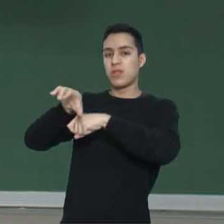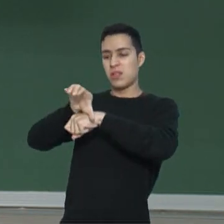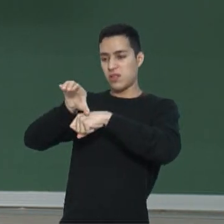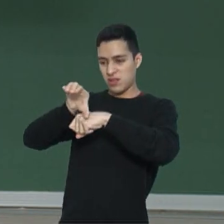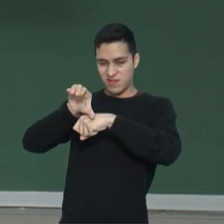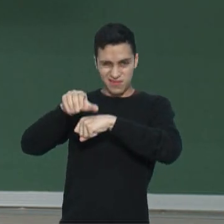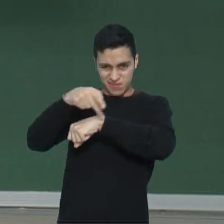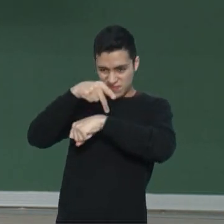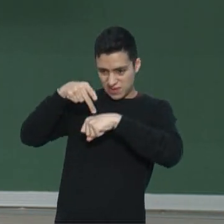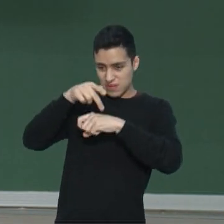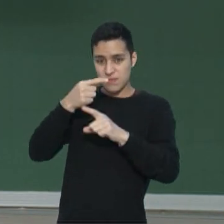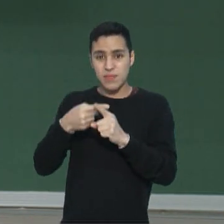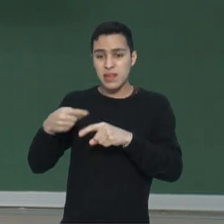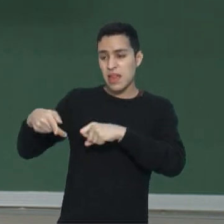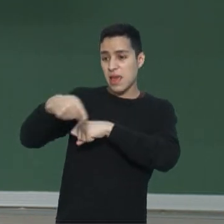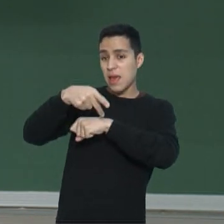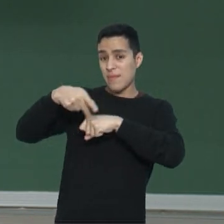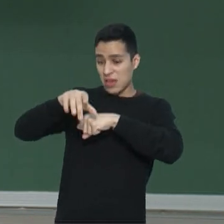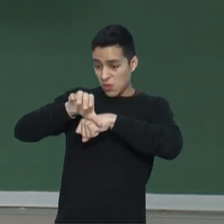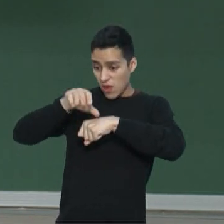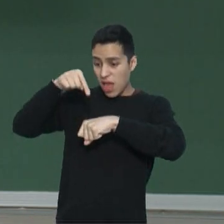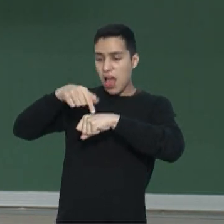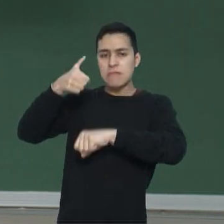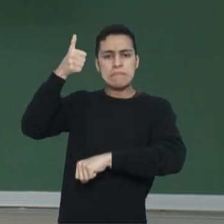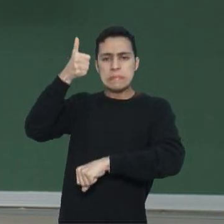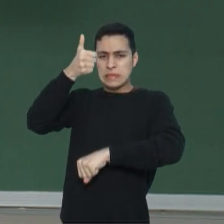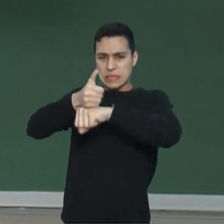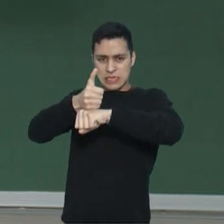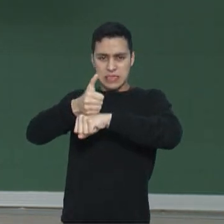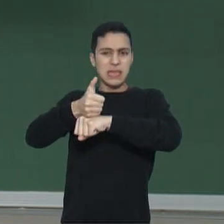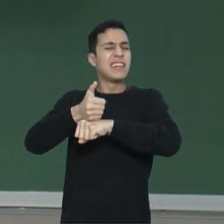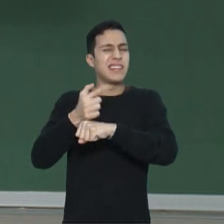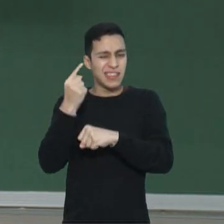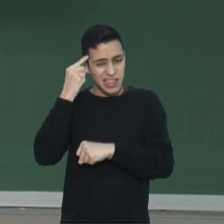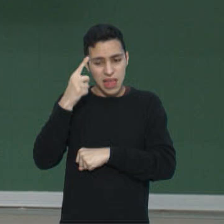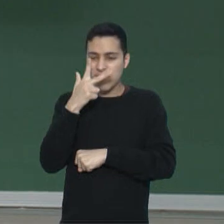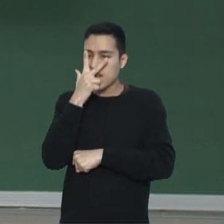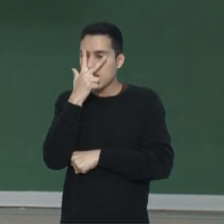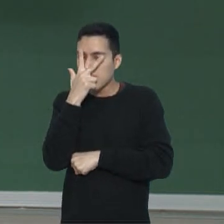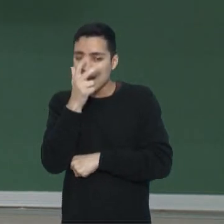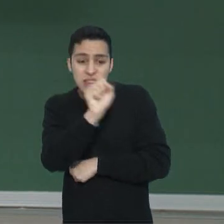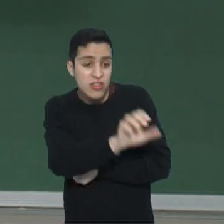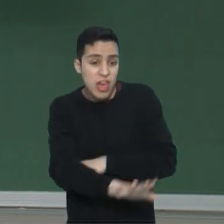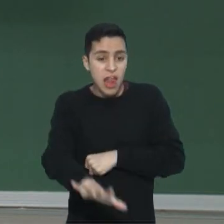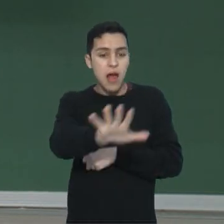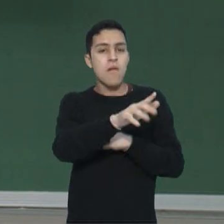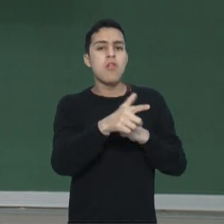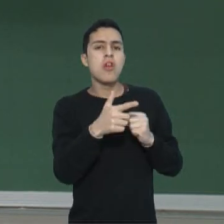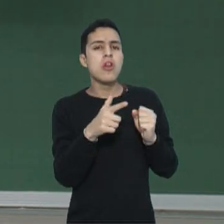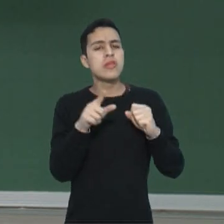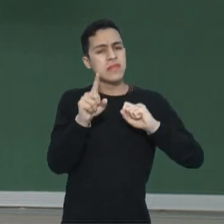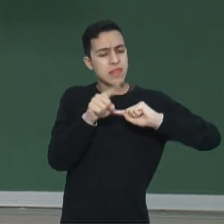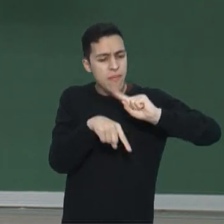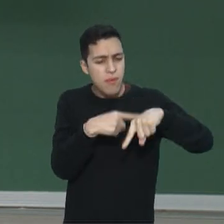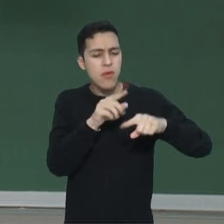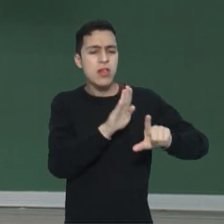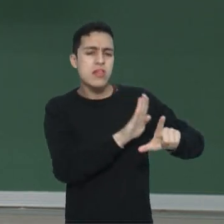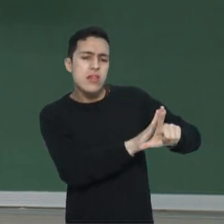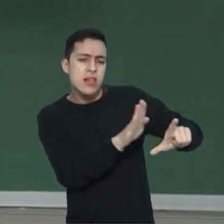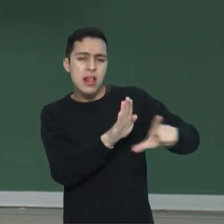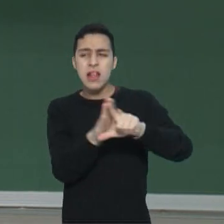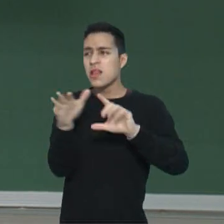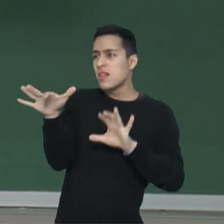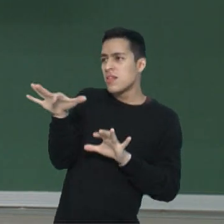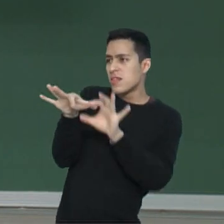do país, porque é a lei máxima. Ela prevê algo geral e as outras vão especificando